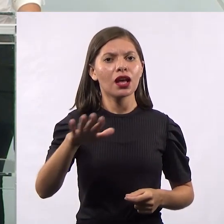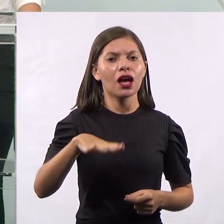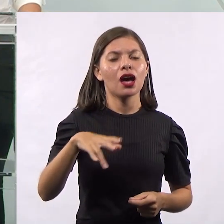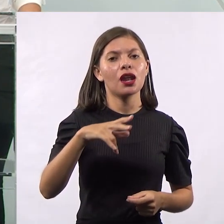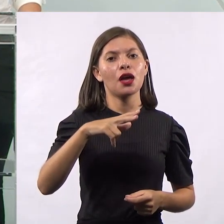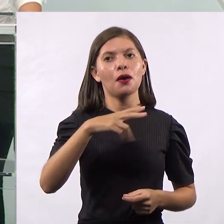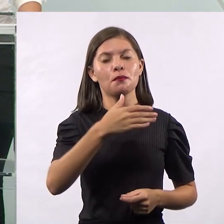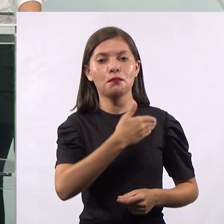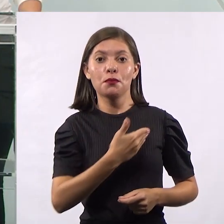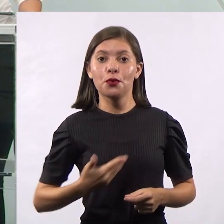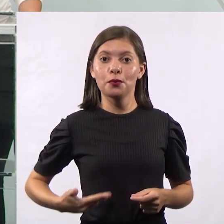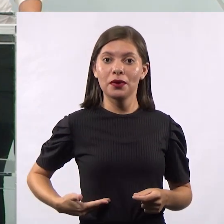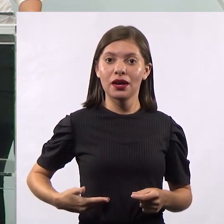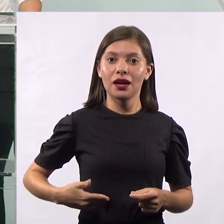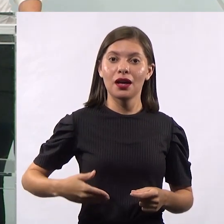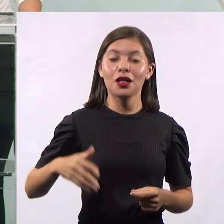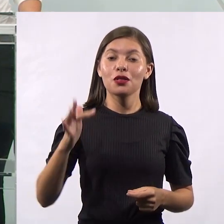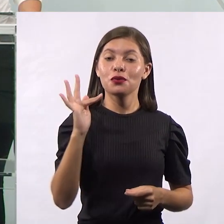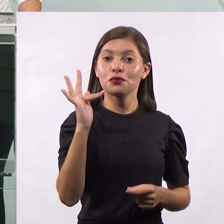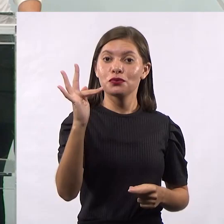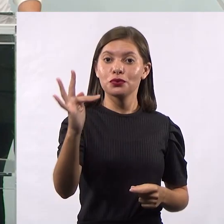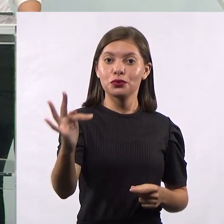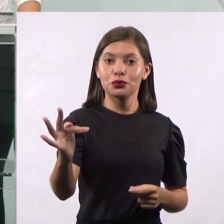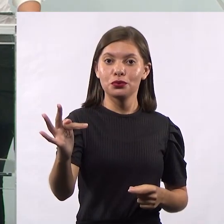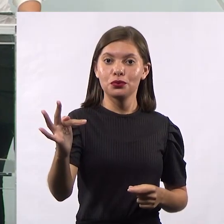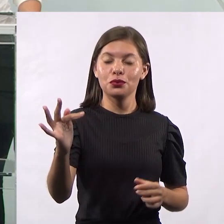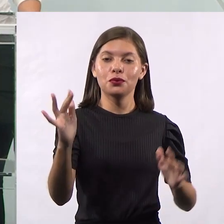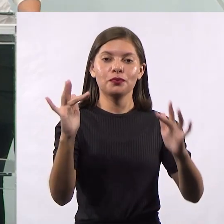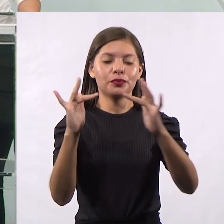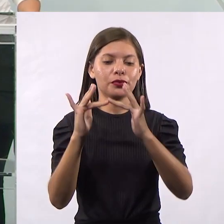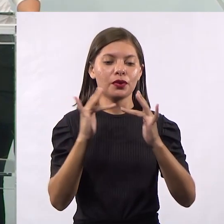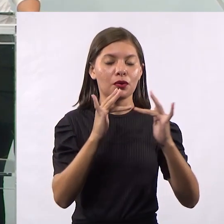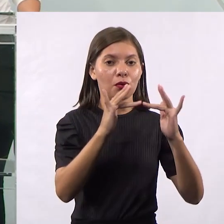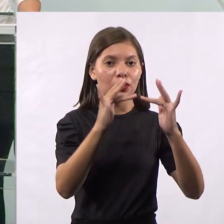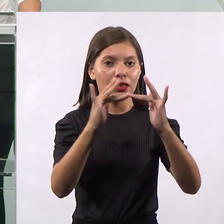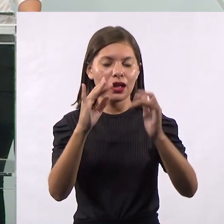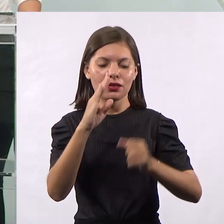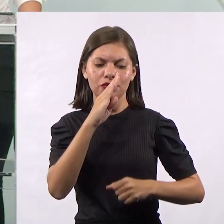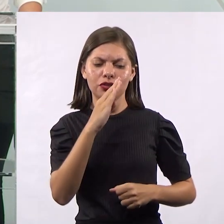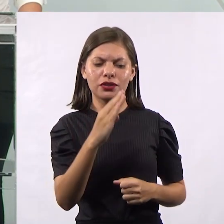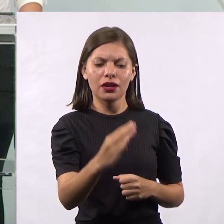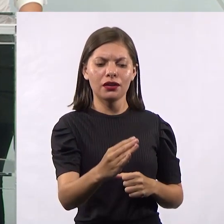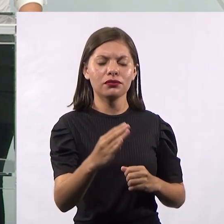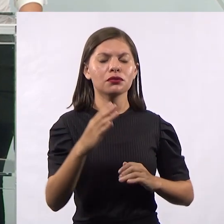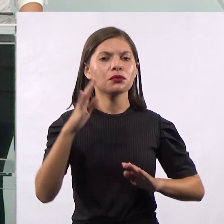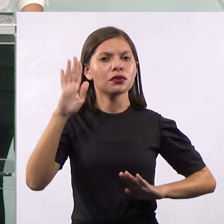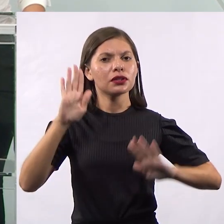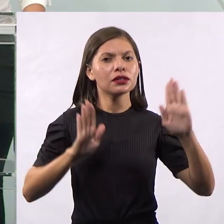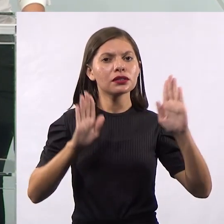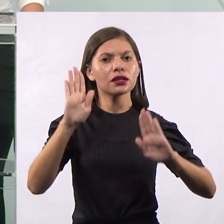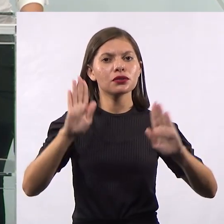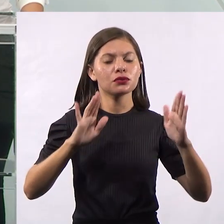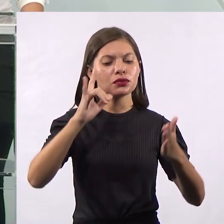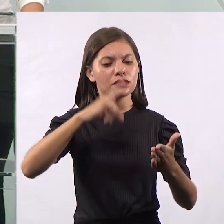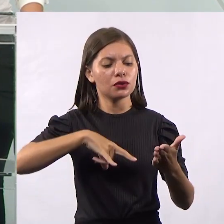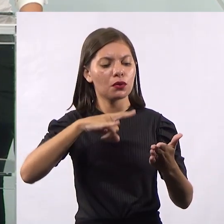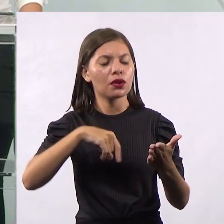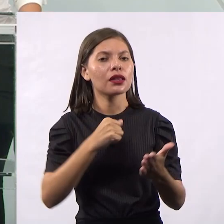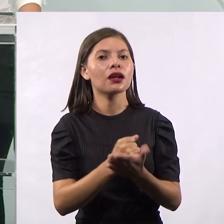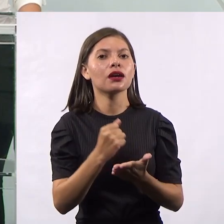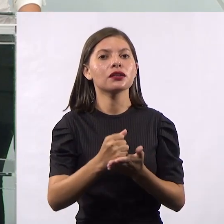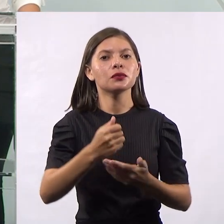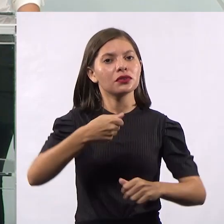área pública, em algum momento você tenha contato direto ou até indireto com as licitações e